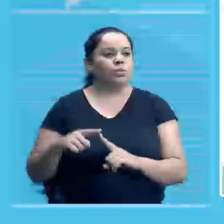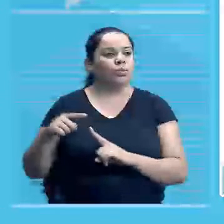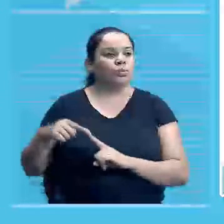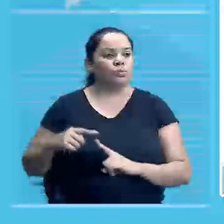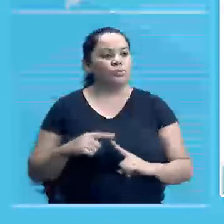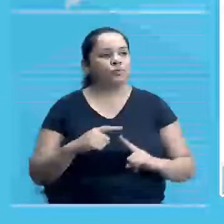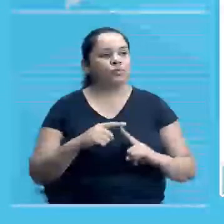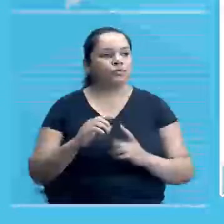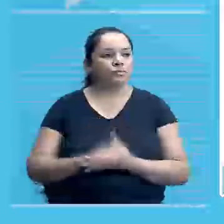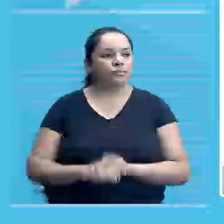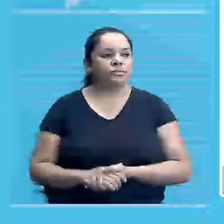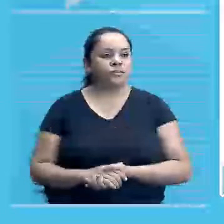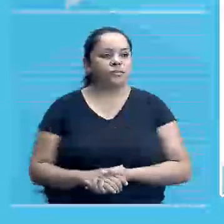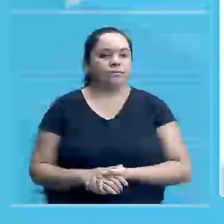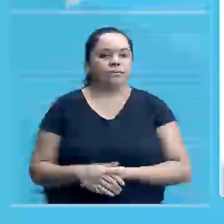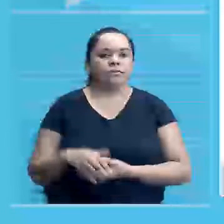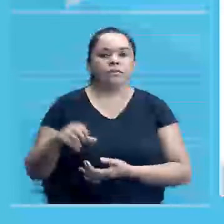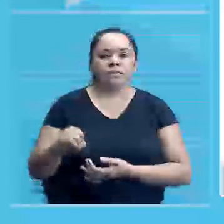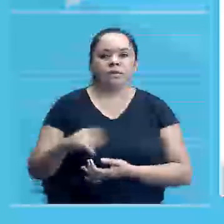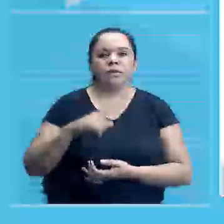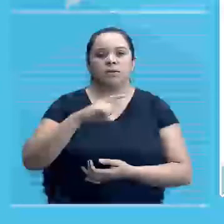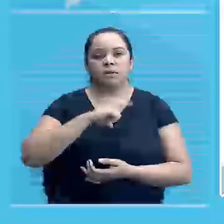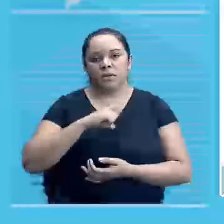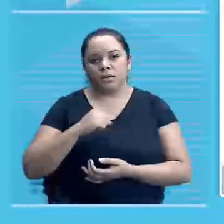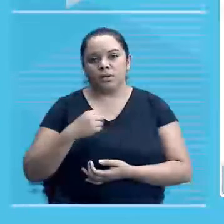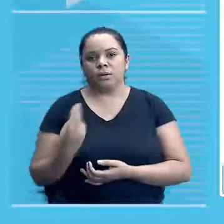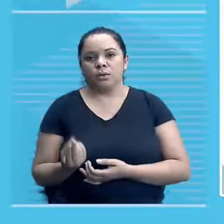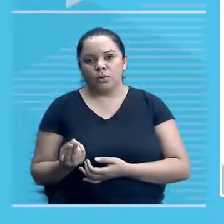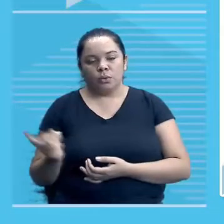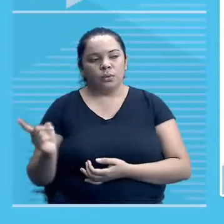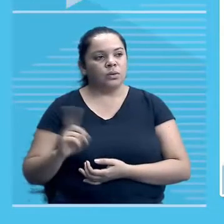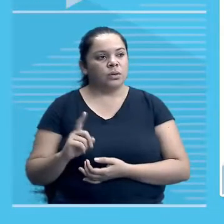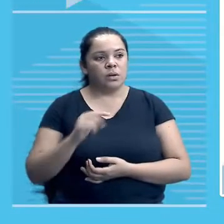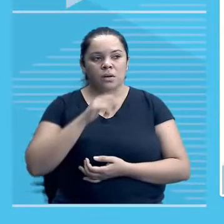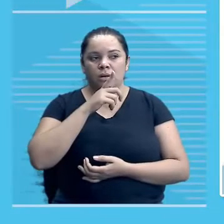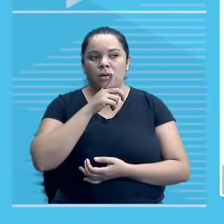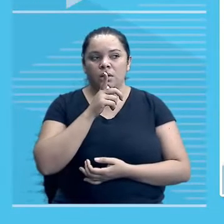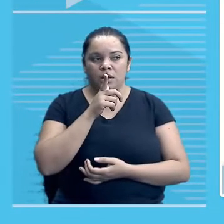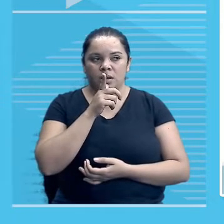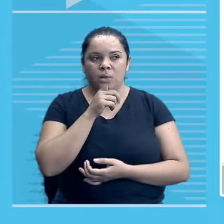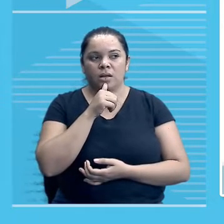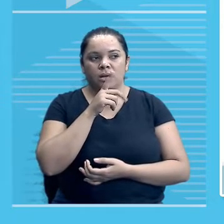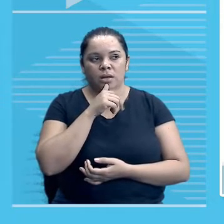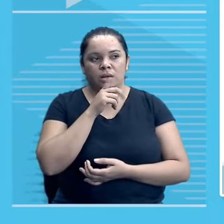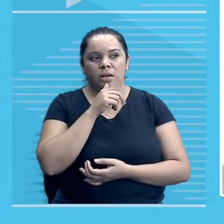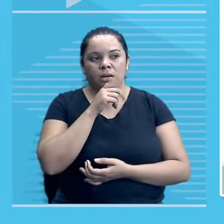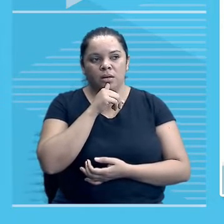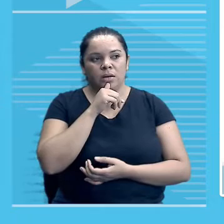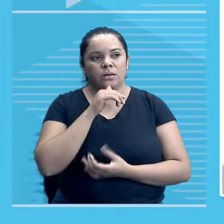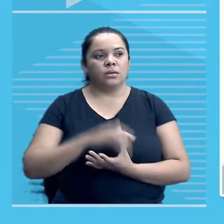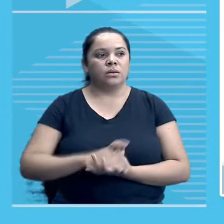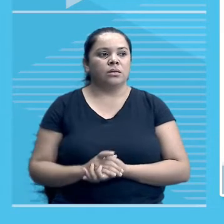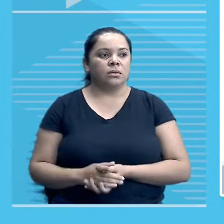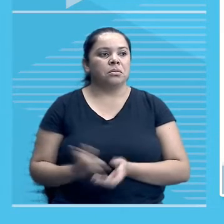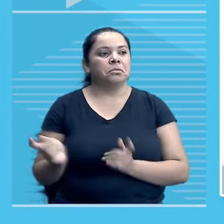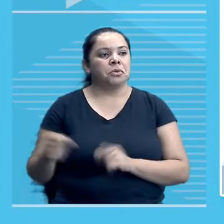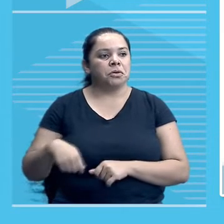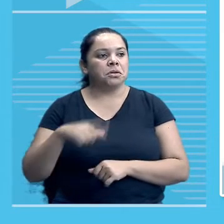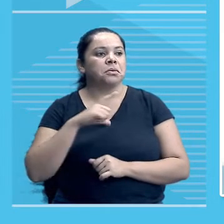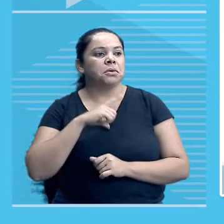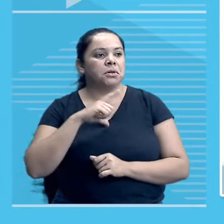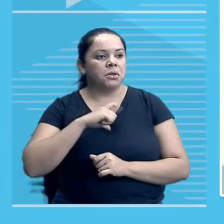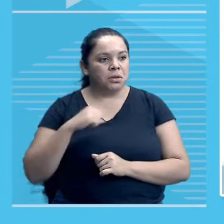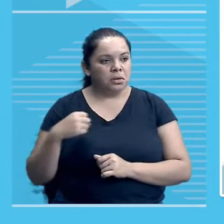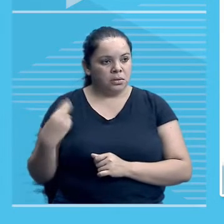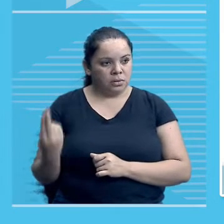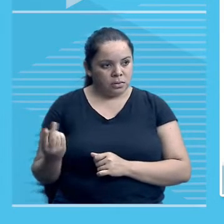à presença ou não de água. O sal pode ser hidratado ou não hidratado, ou